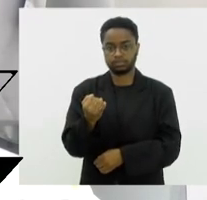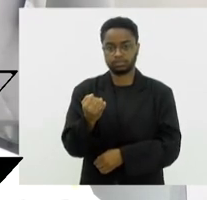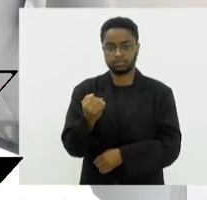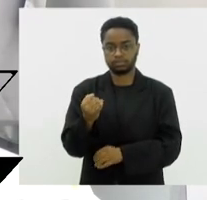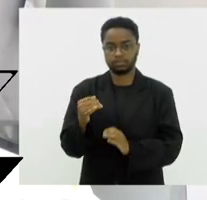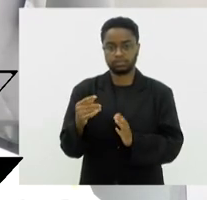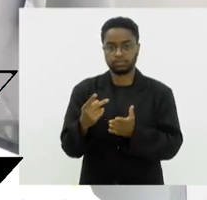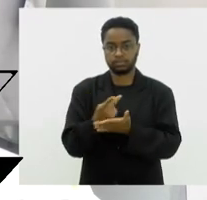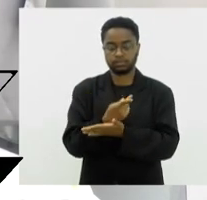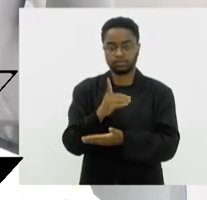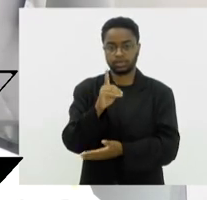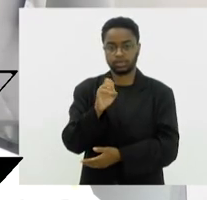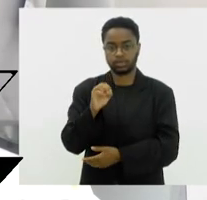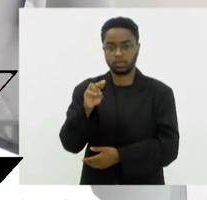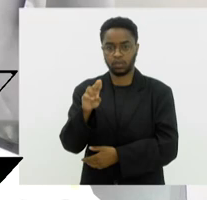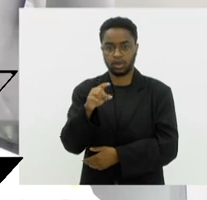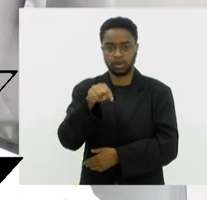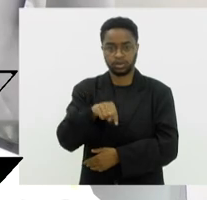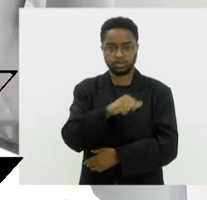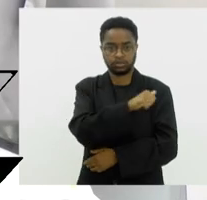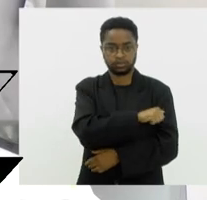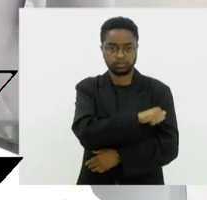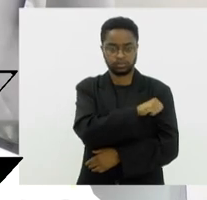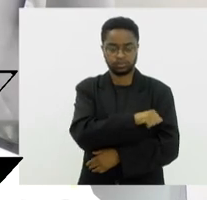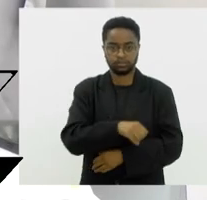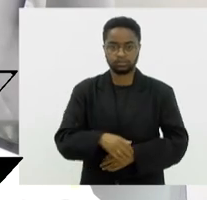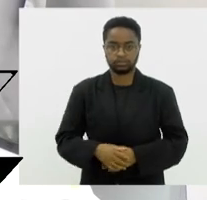ocorrência no Diário Oficial do Estado do Rio de Janeiro